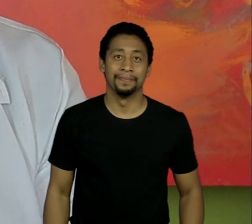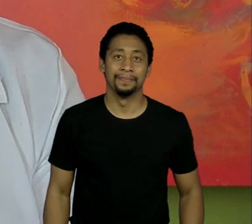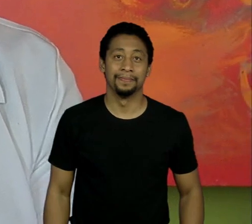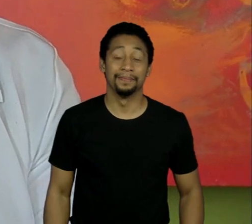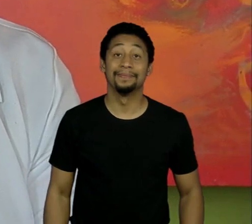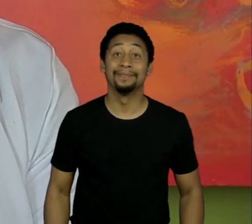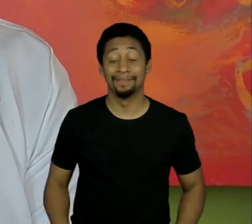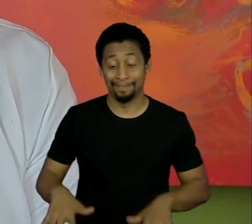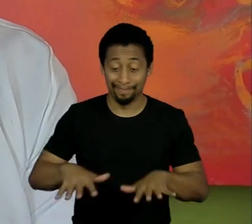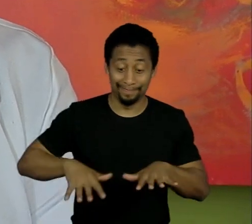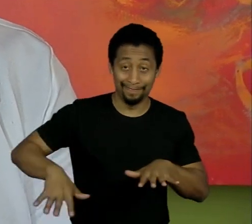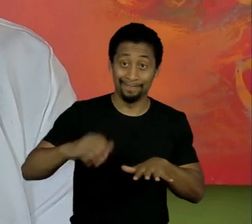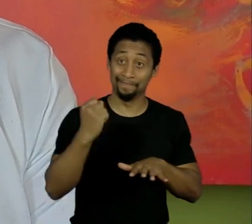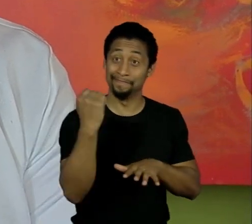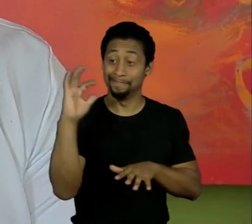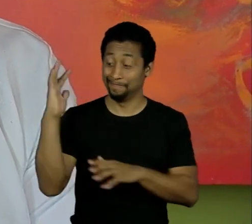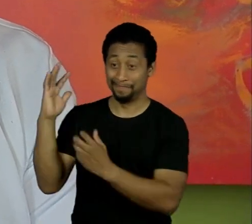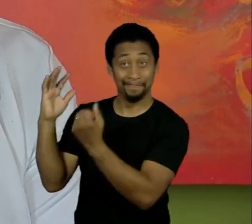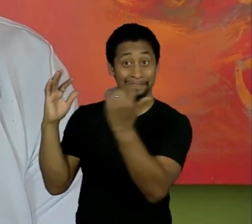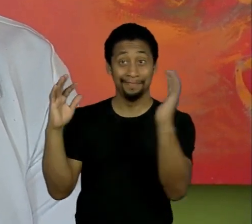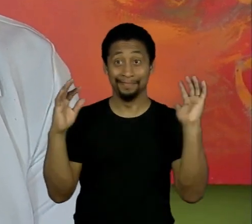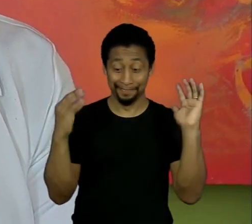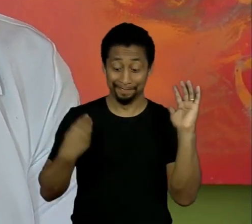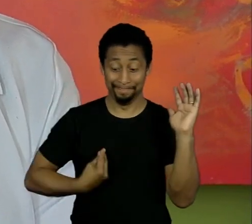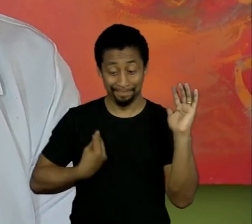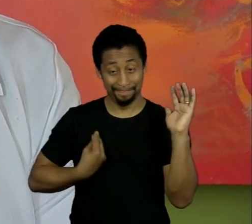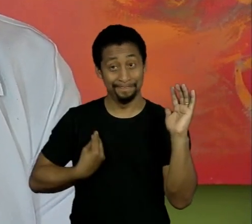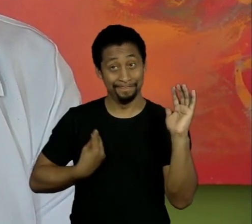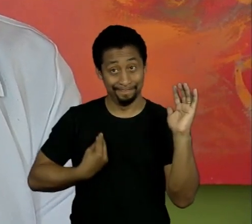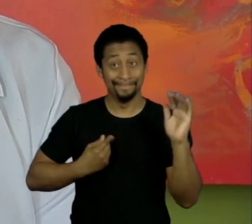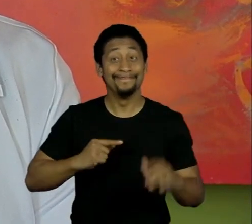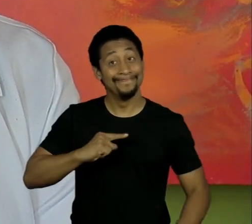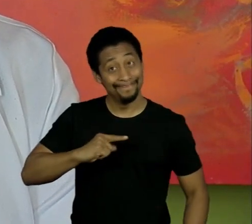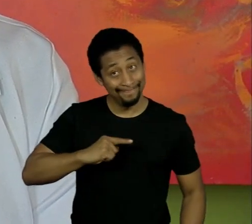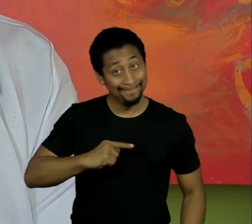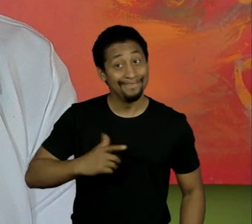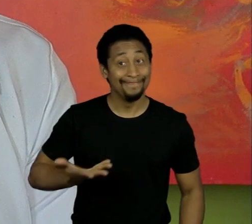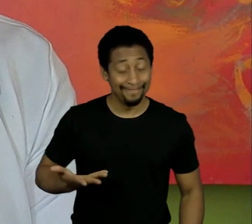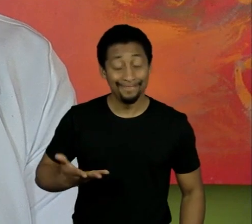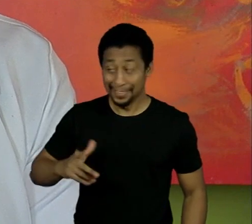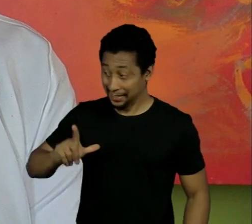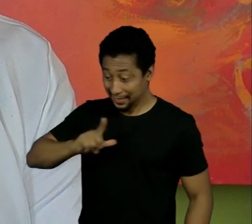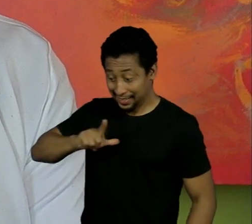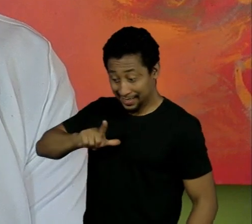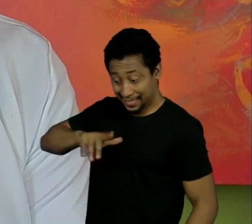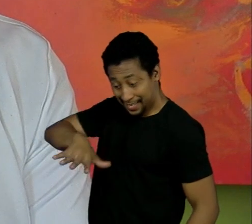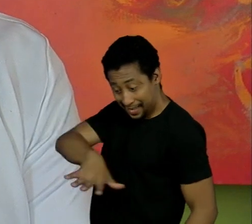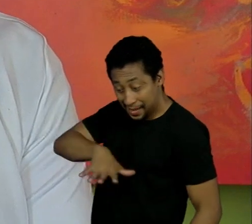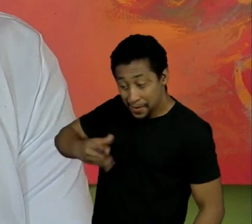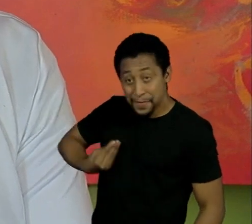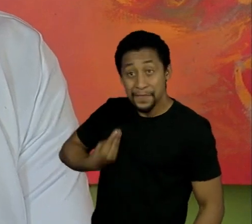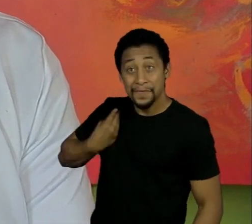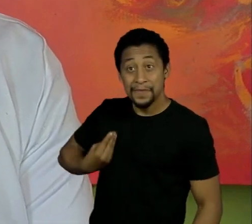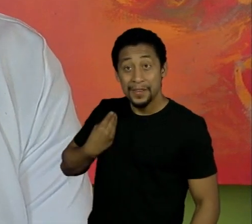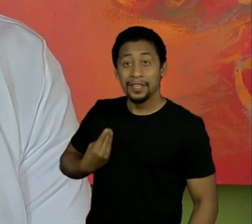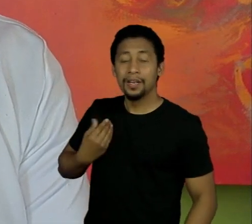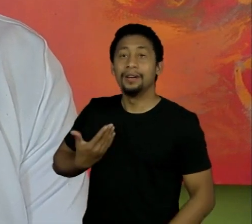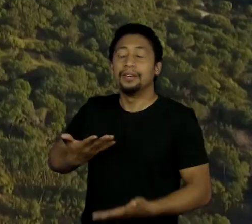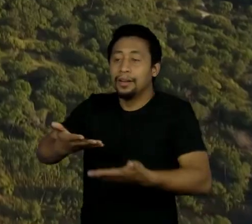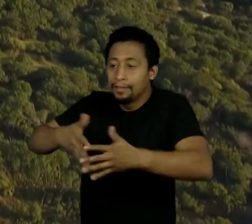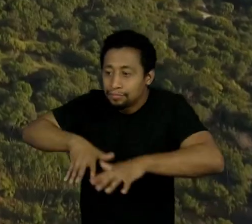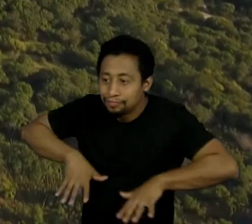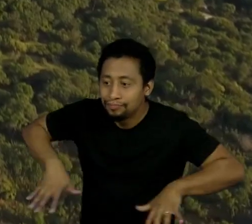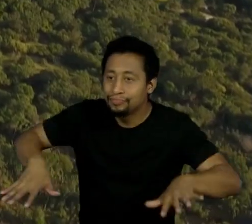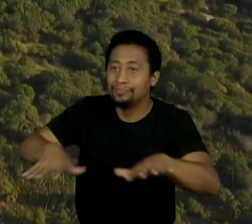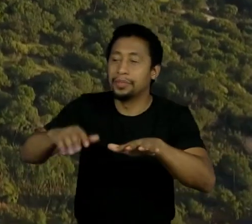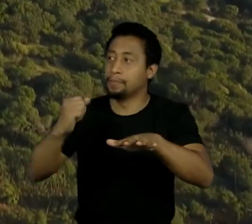A mata é vida, é vida. Você ali dentro da mata, você tem a água saudável, você